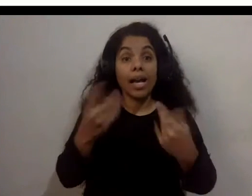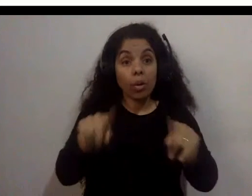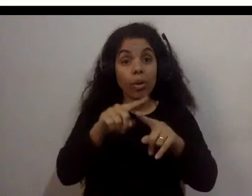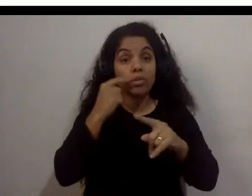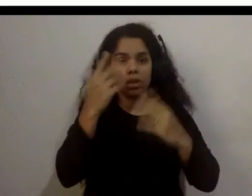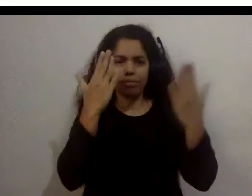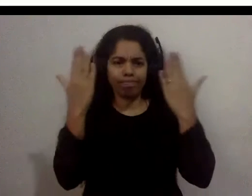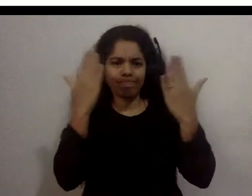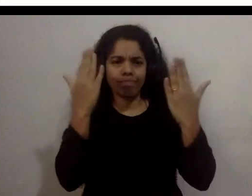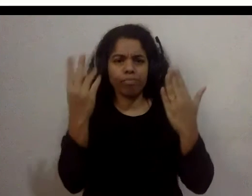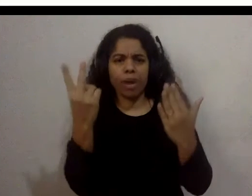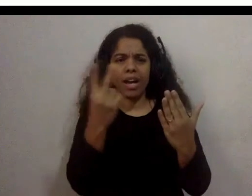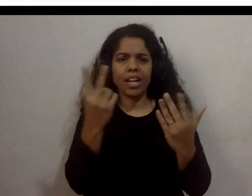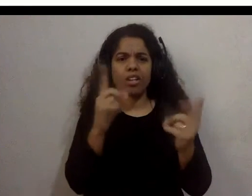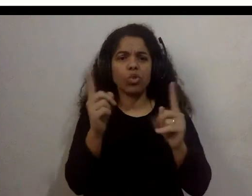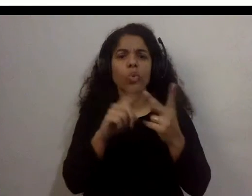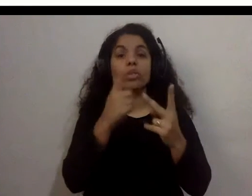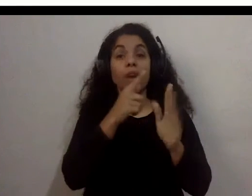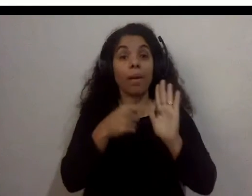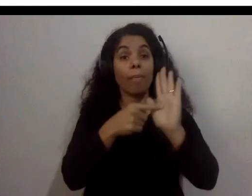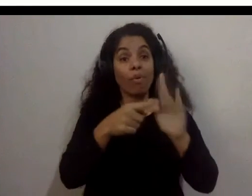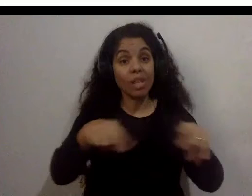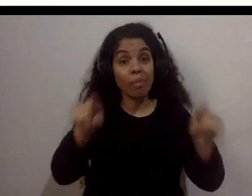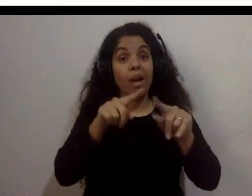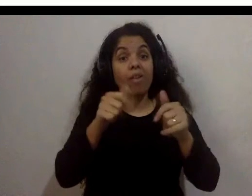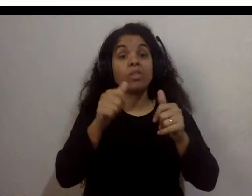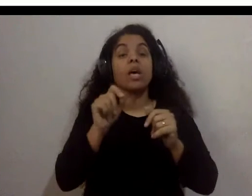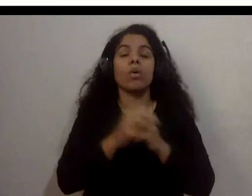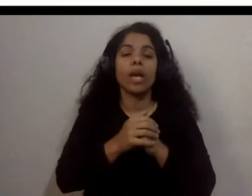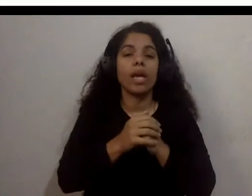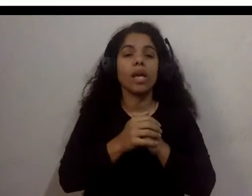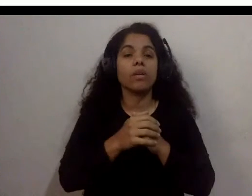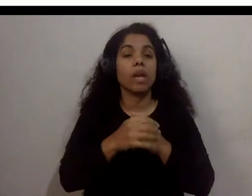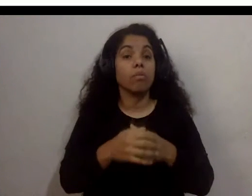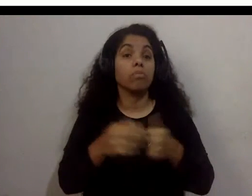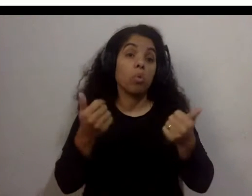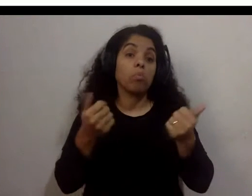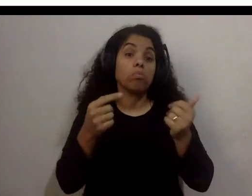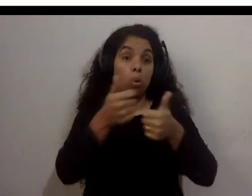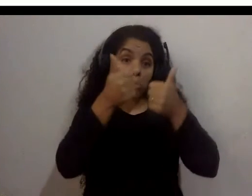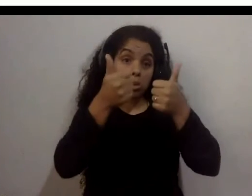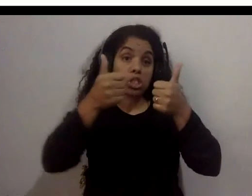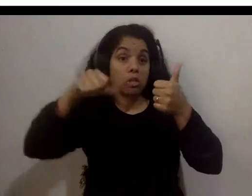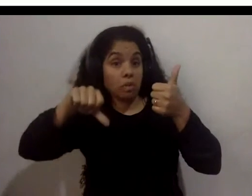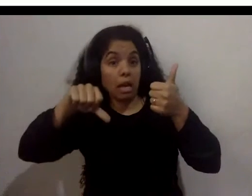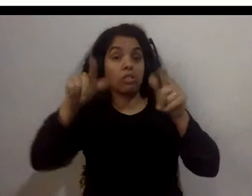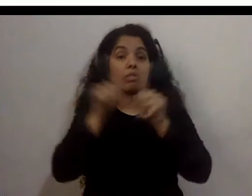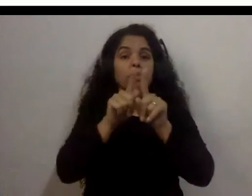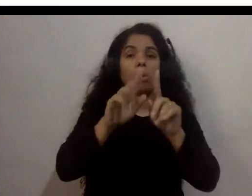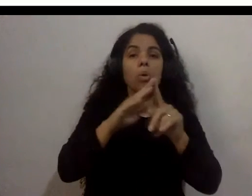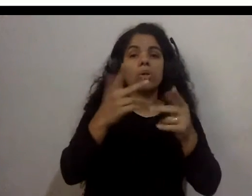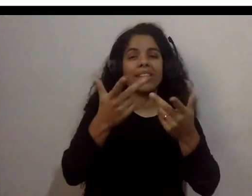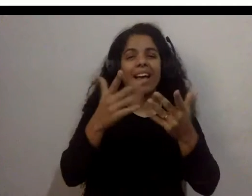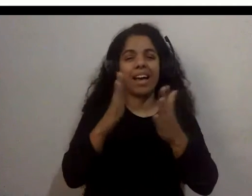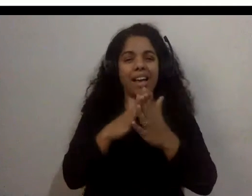você compara as duas abordagens, elas vão mostrar para você pontos positivos e pontos negativos. Por exemplo, na escola